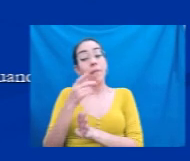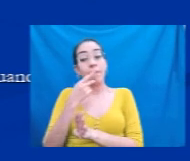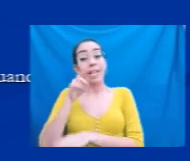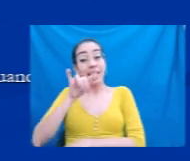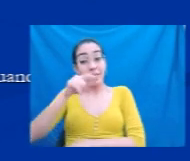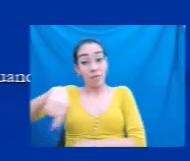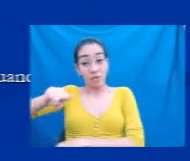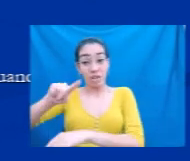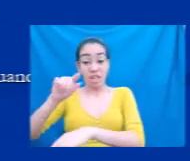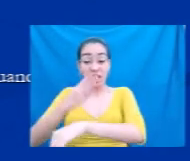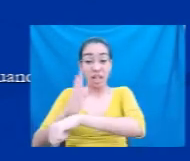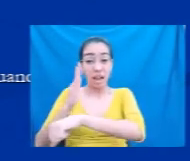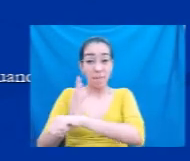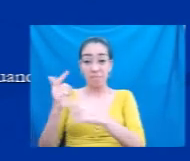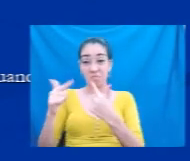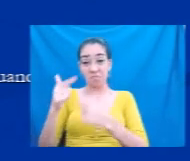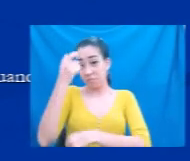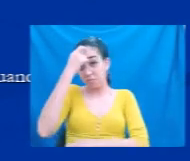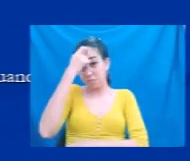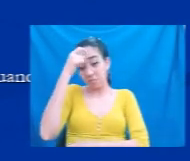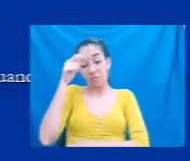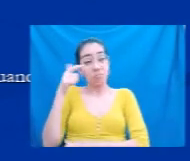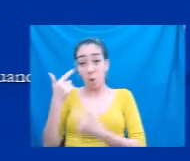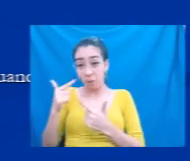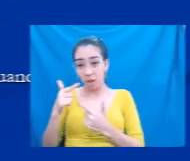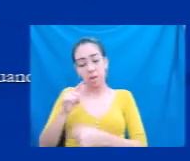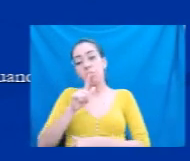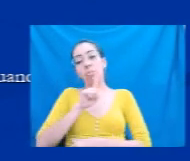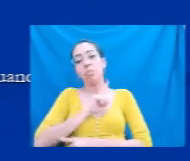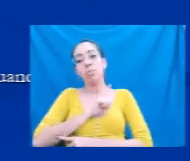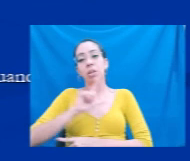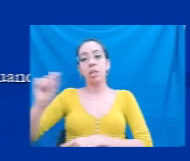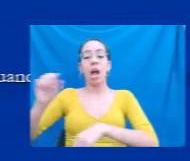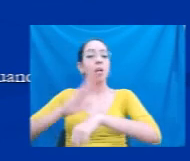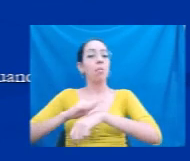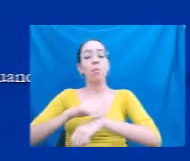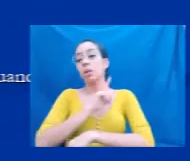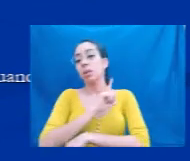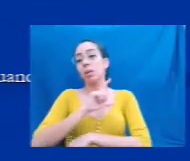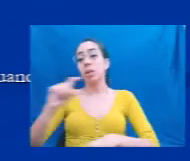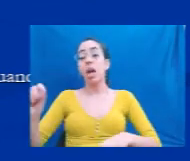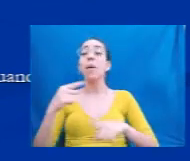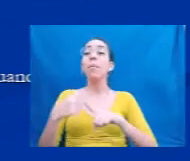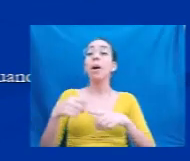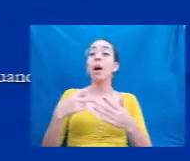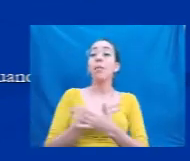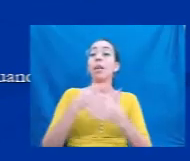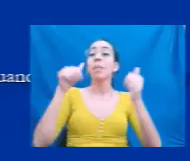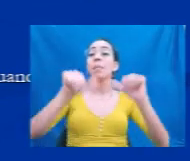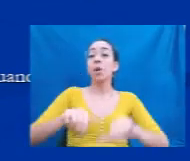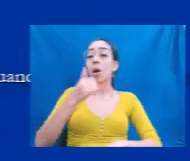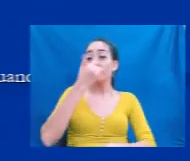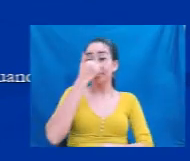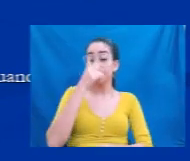local, tá? Porque às vezes tragédias acontecem, como a gente vê um exemplo na Boate Kiss, né? Vocês vejam quantas